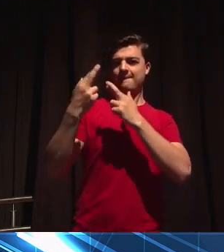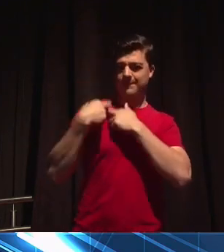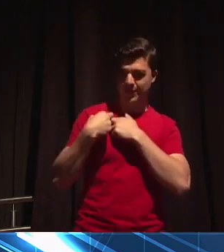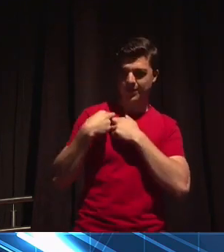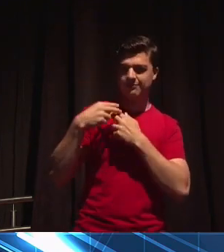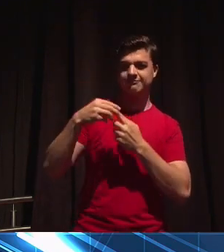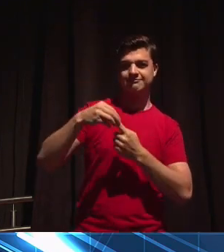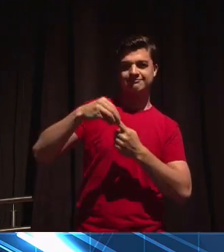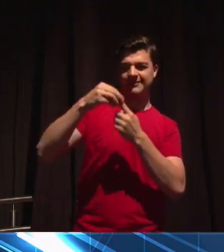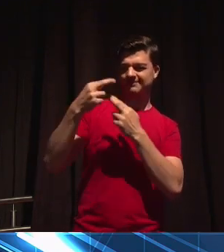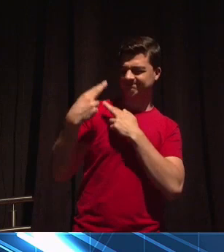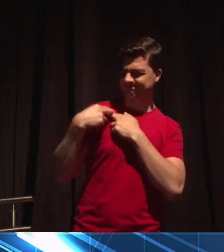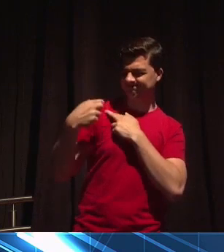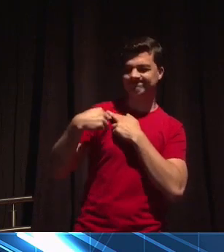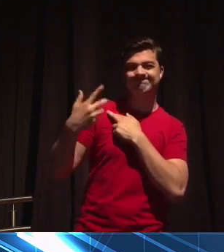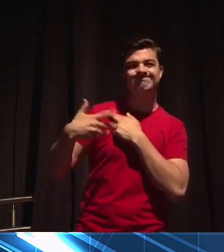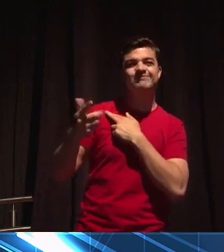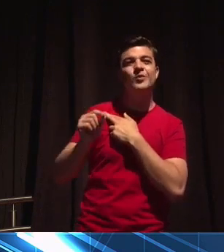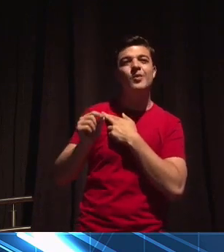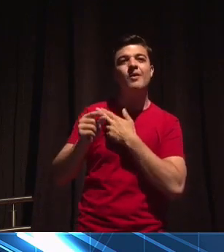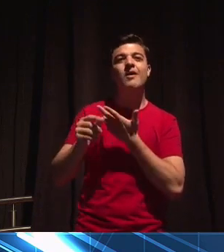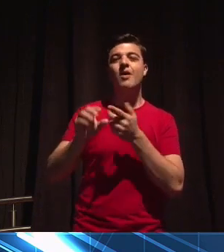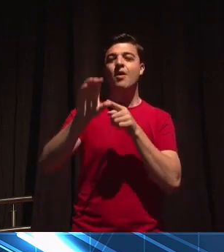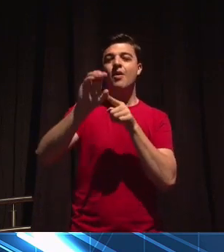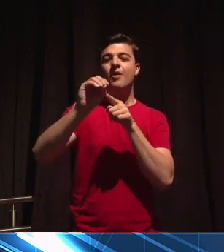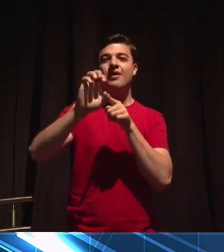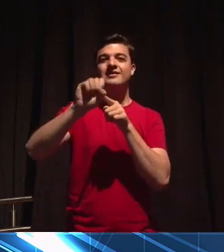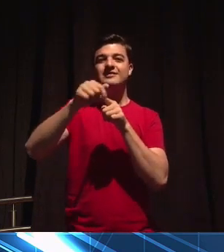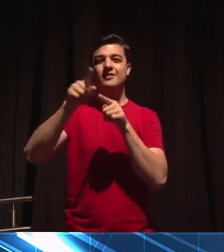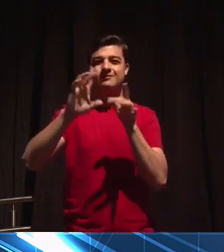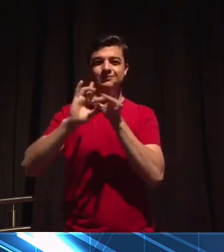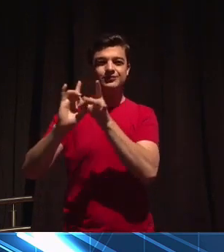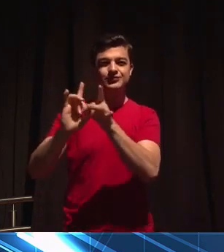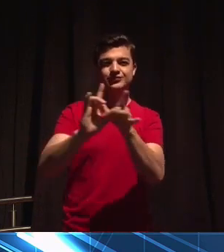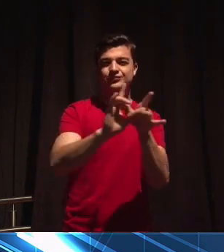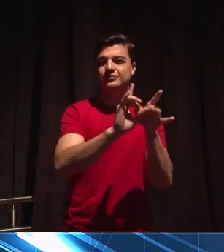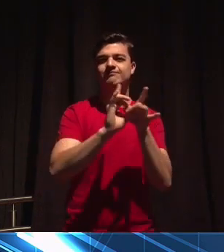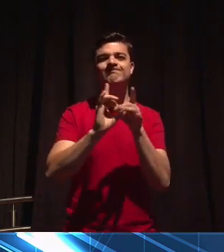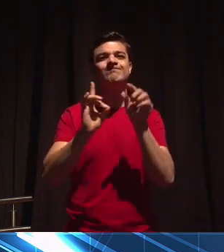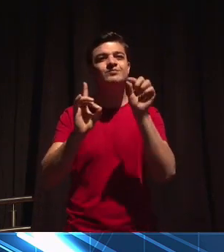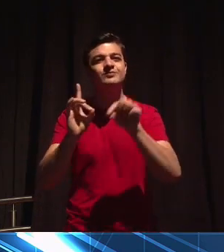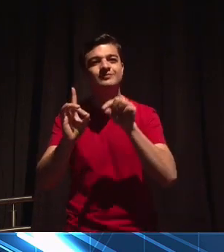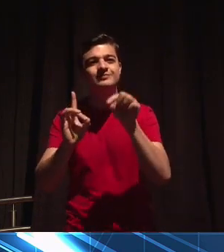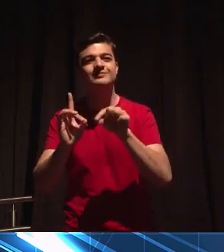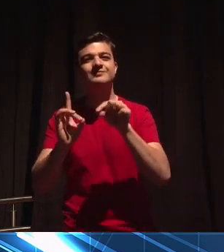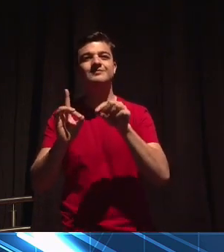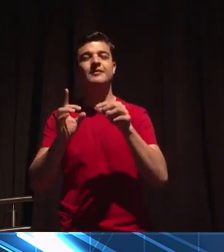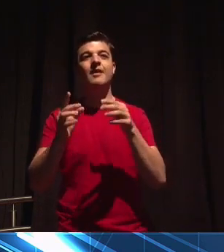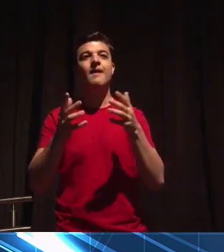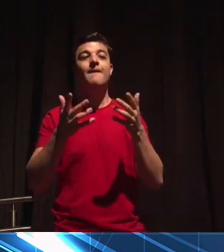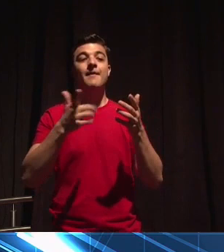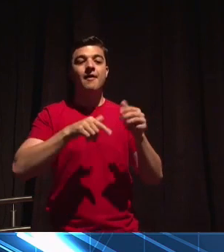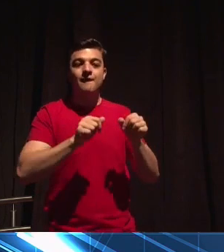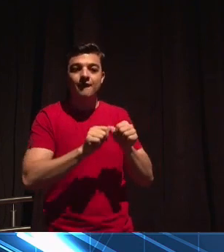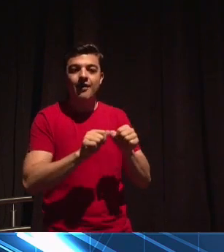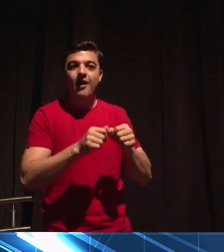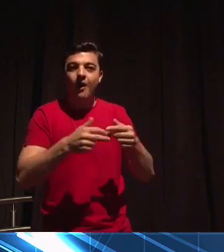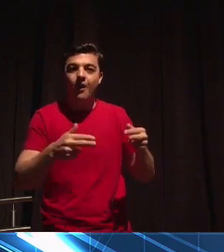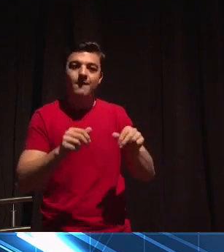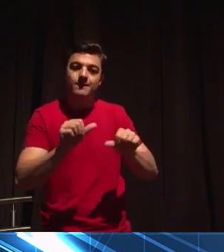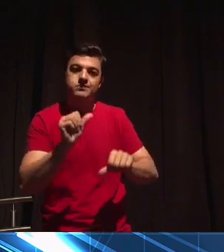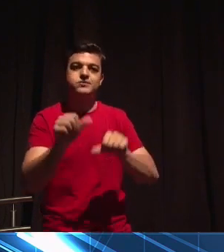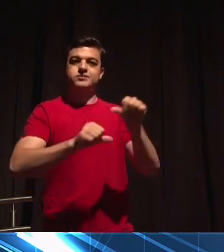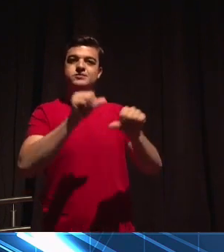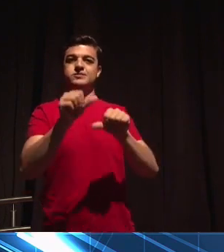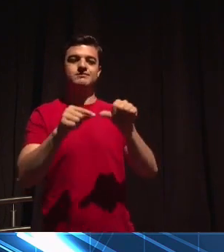coesão é exatamente o que agrupar ao redor de mudança é qual mudança Então são coisas vagas de